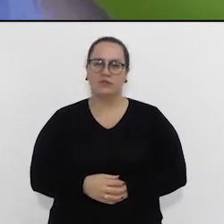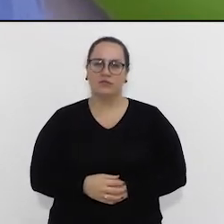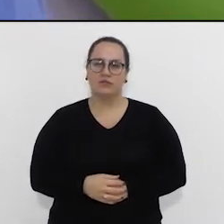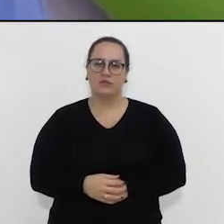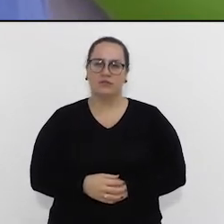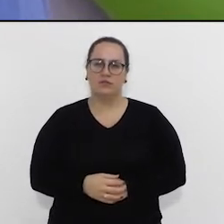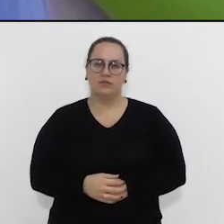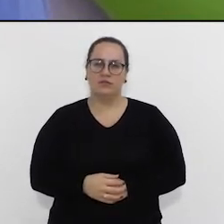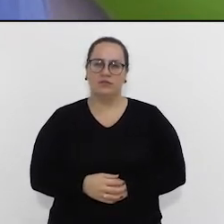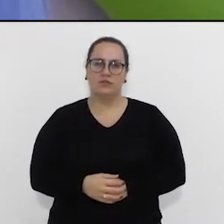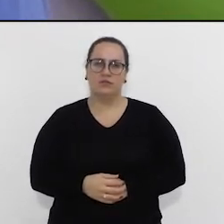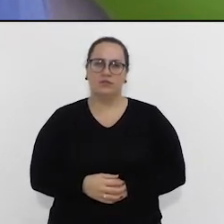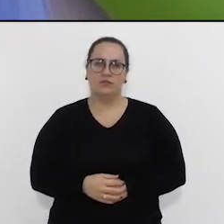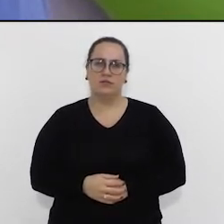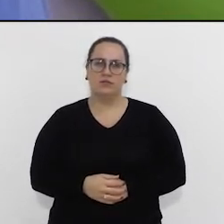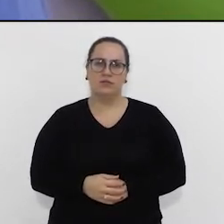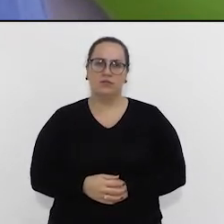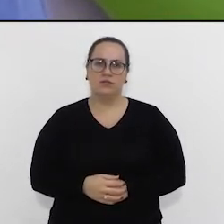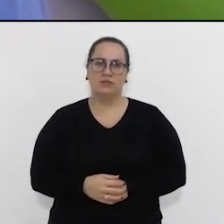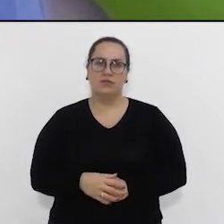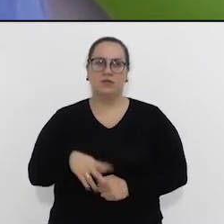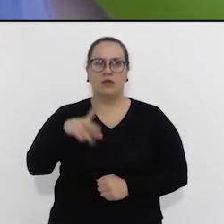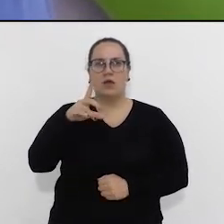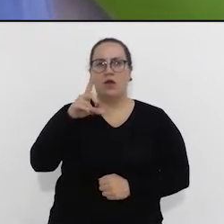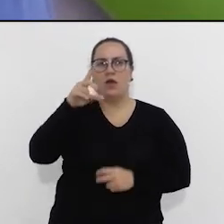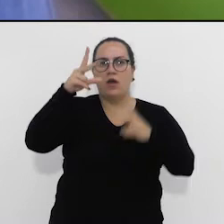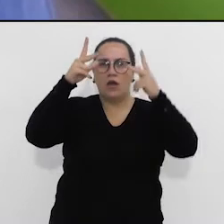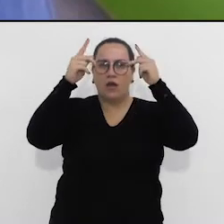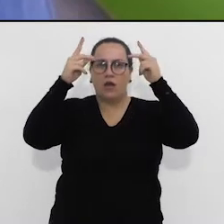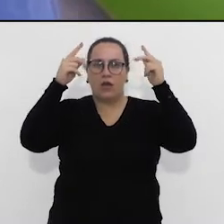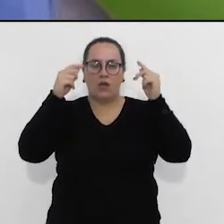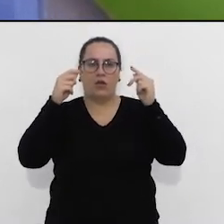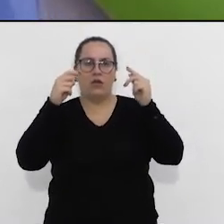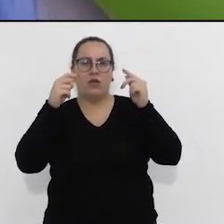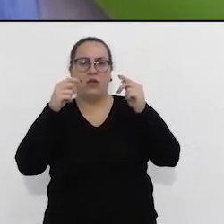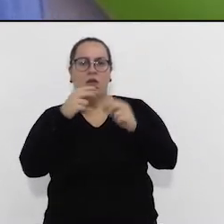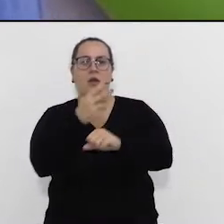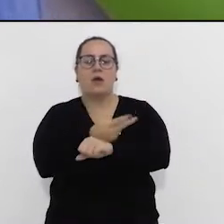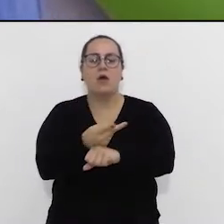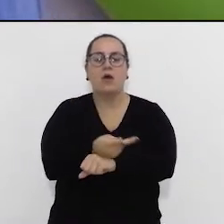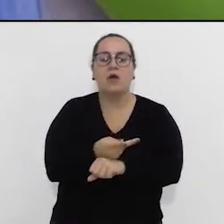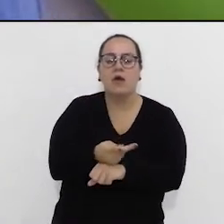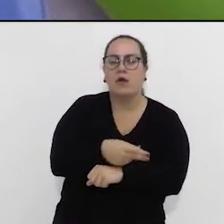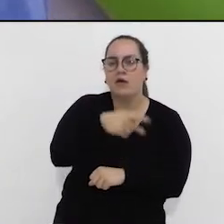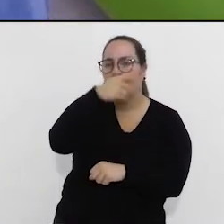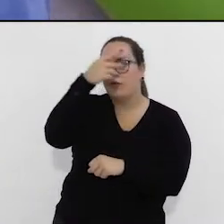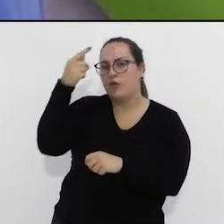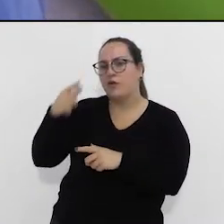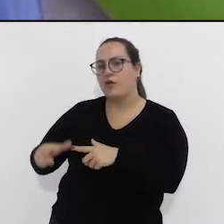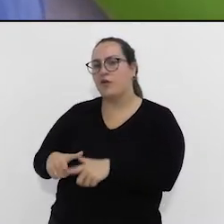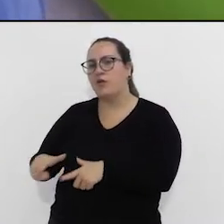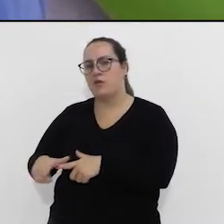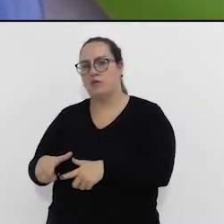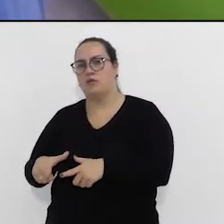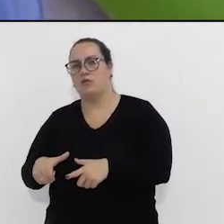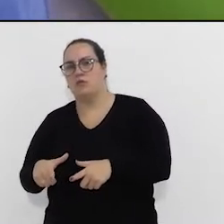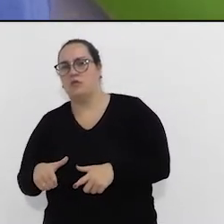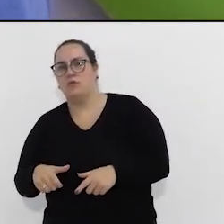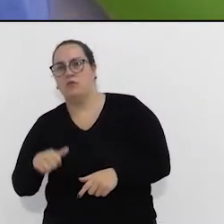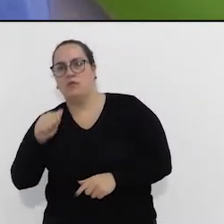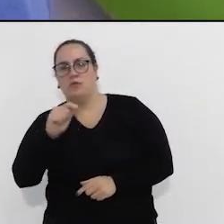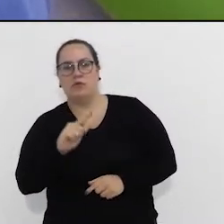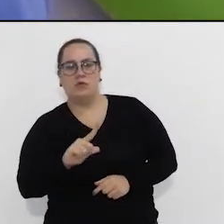desolador acho que a prefeitura teria condições por exemplo de procurar os empresários levar pegar associação